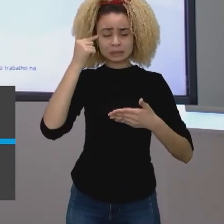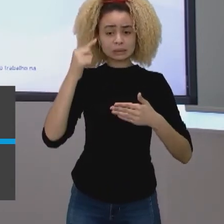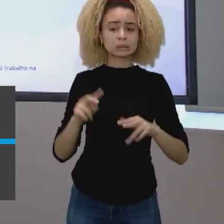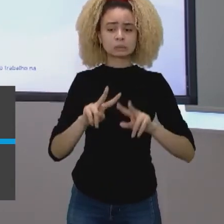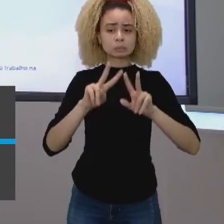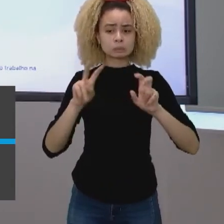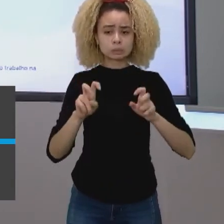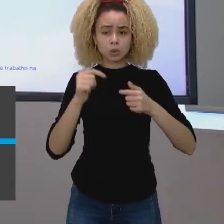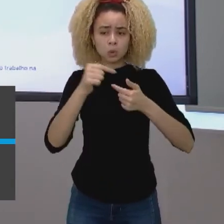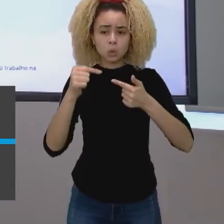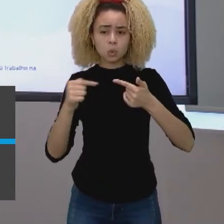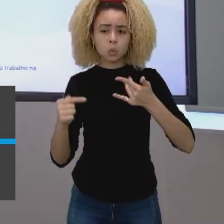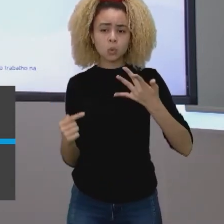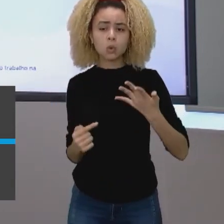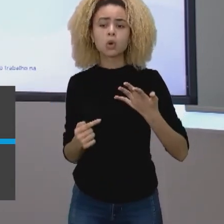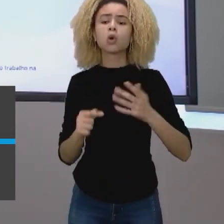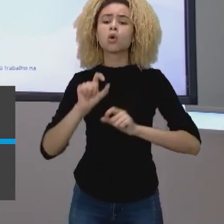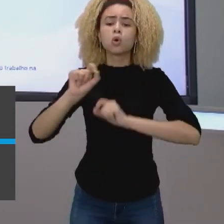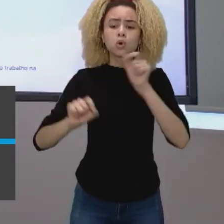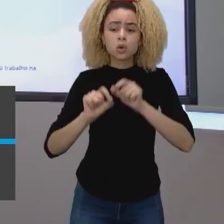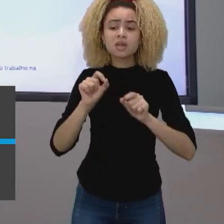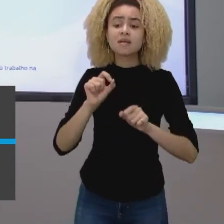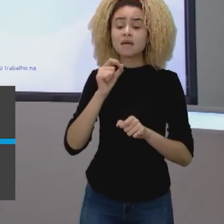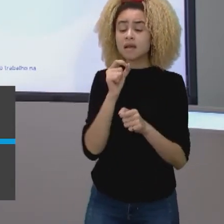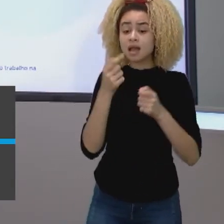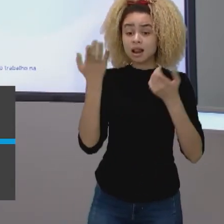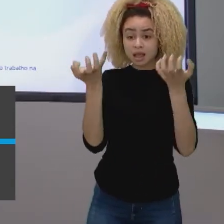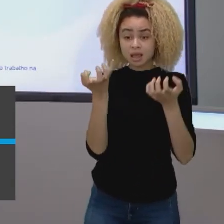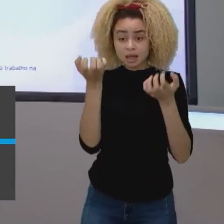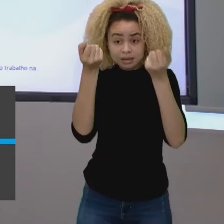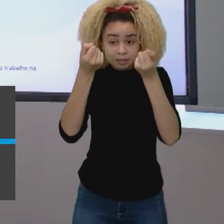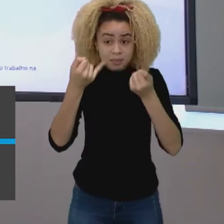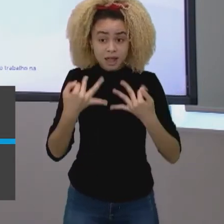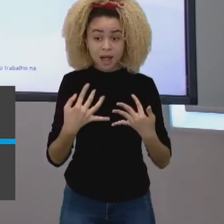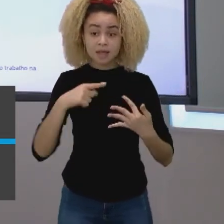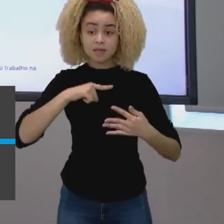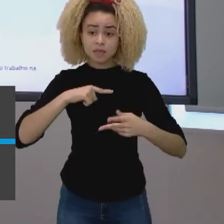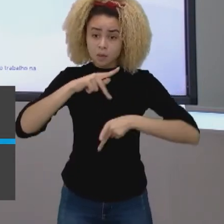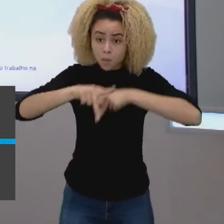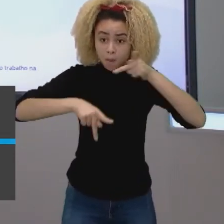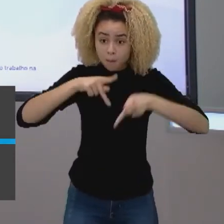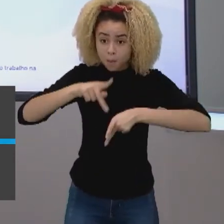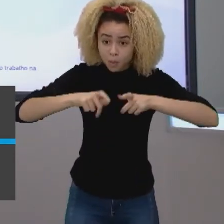todas, o que o Ricardo Antunes ele está dizendo é que existe então uma população